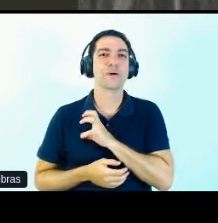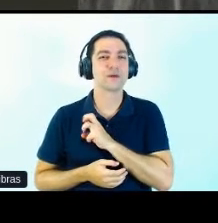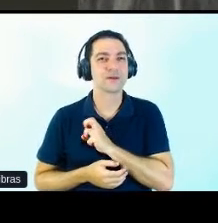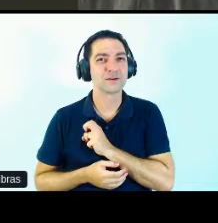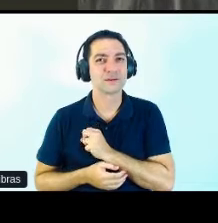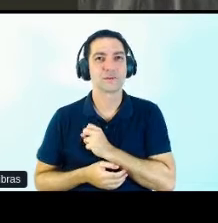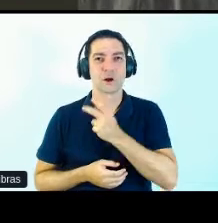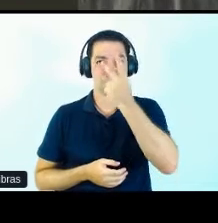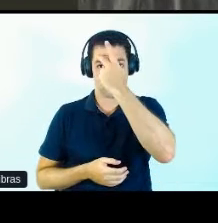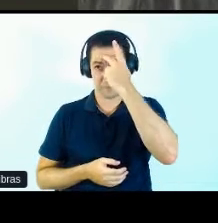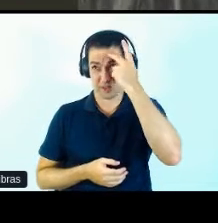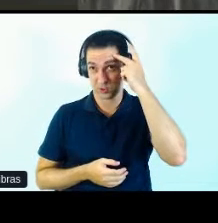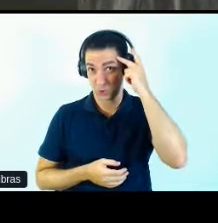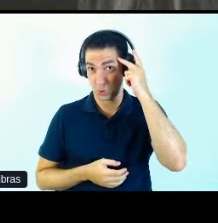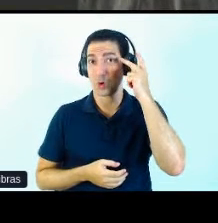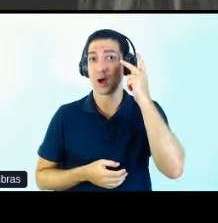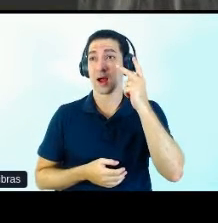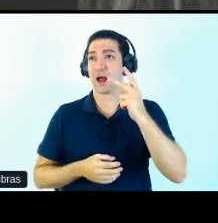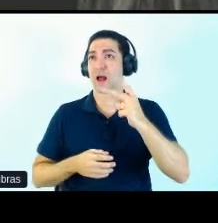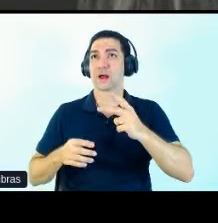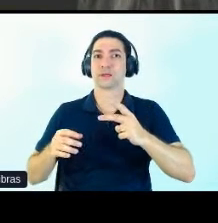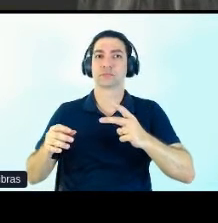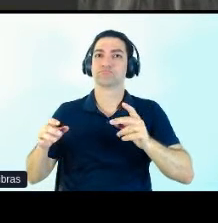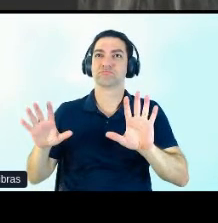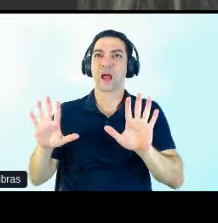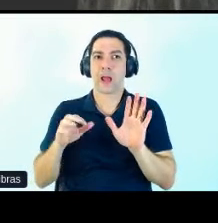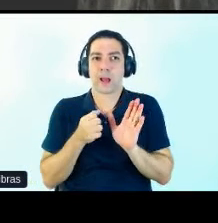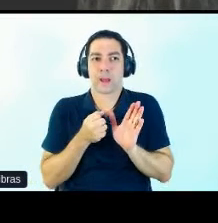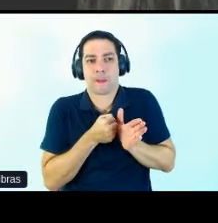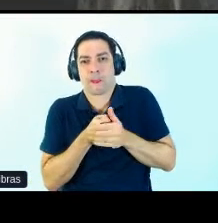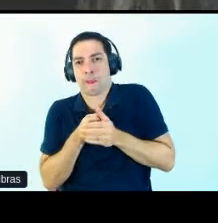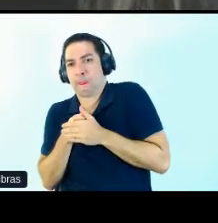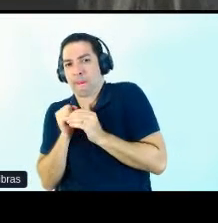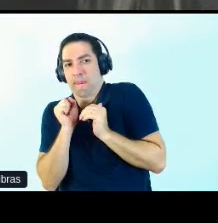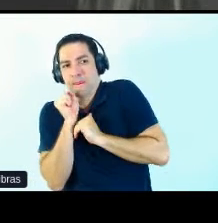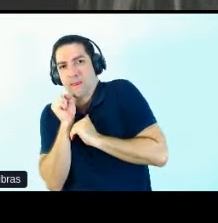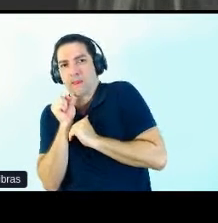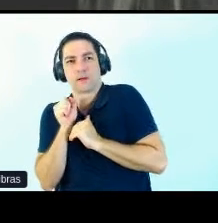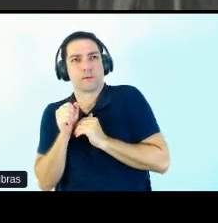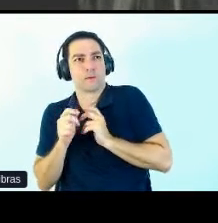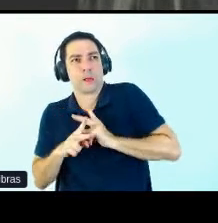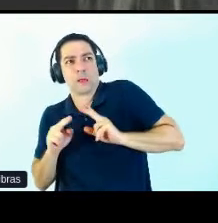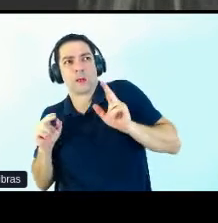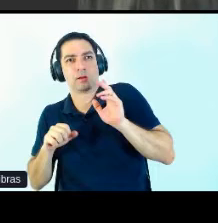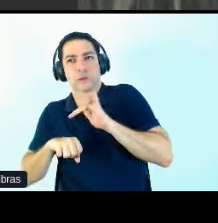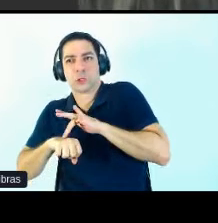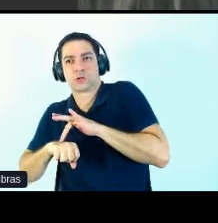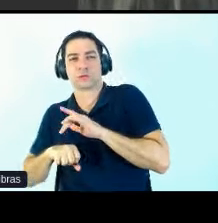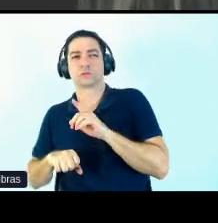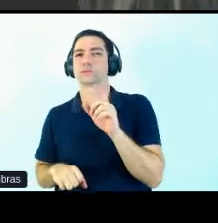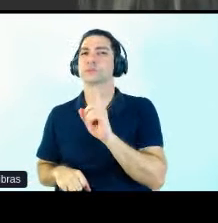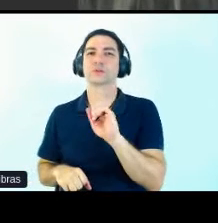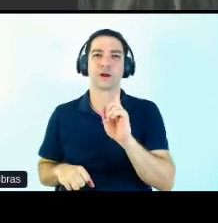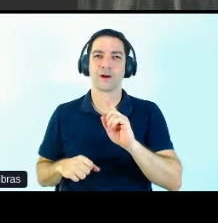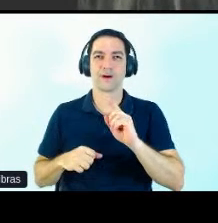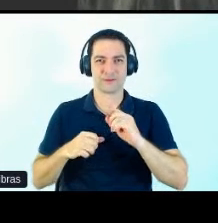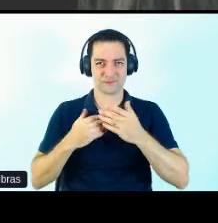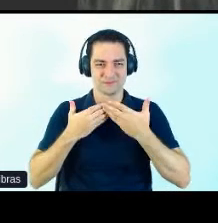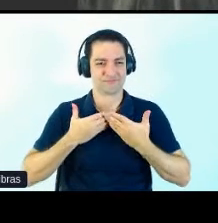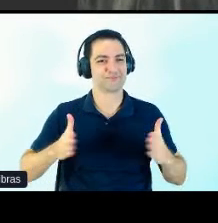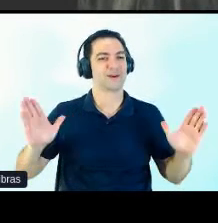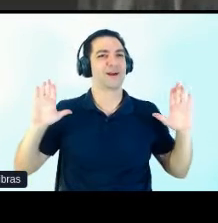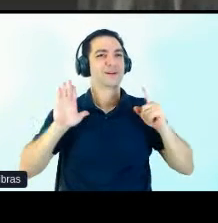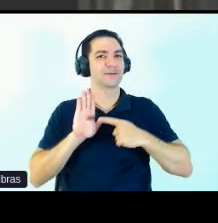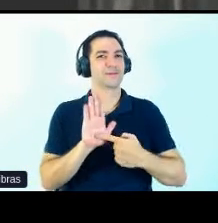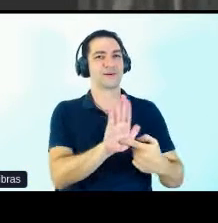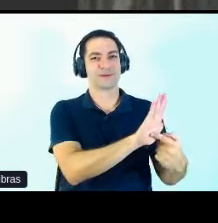pessoas, né? Nós sermos quem a gente é sem nenhuma máscara. E eu amo cachorro, tenho uma tatuagem de cachorro, tenho uma